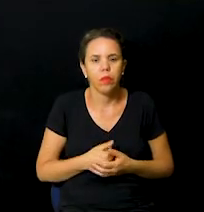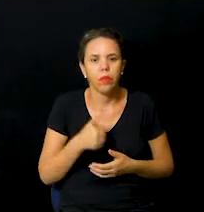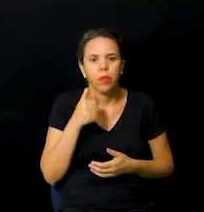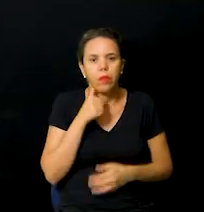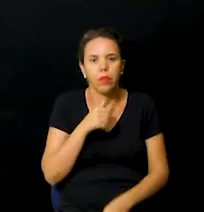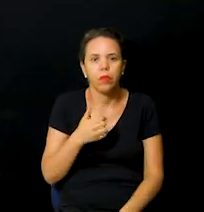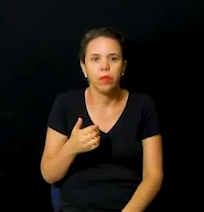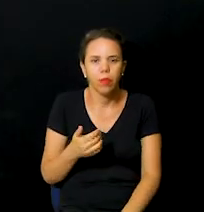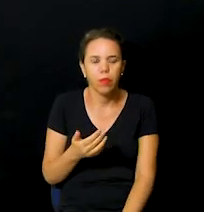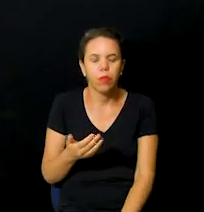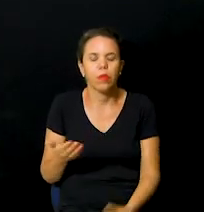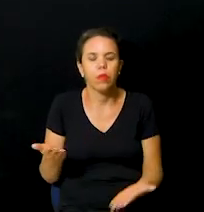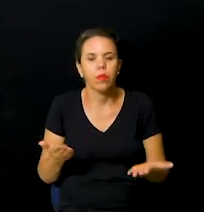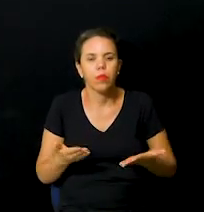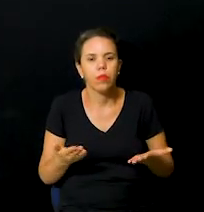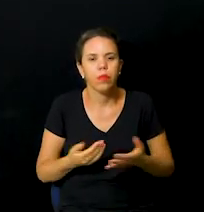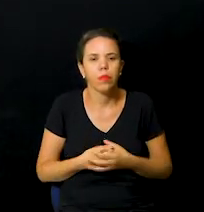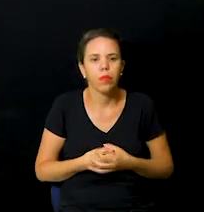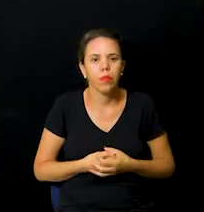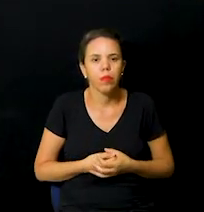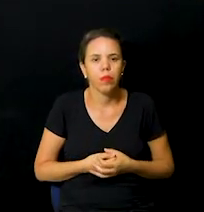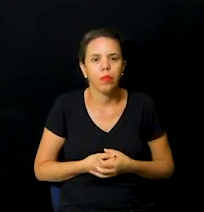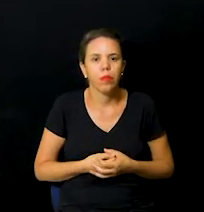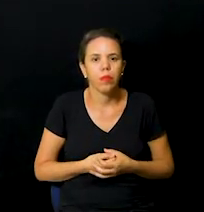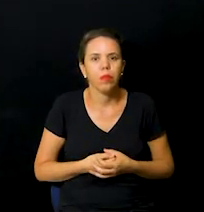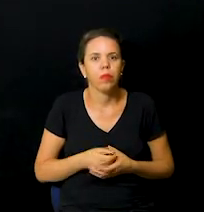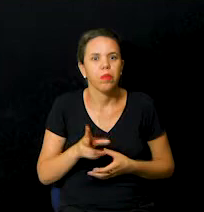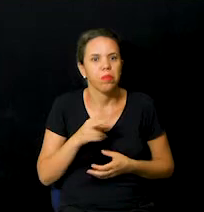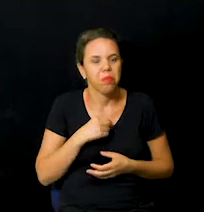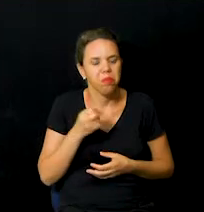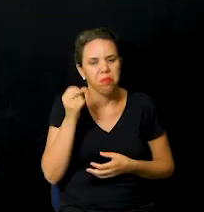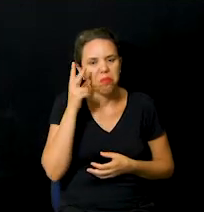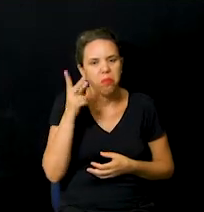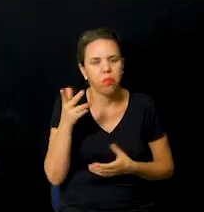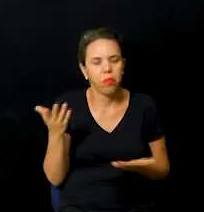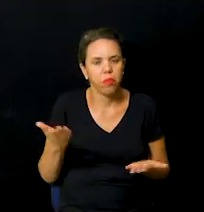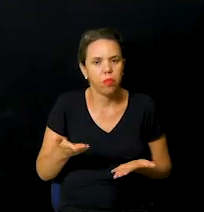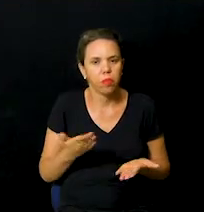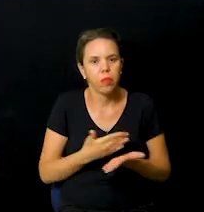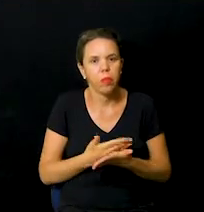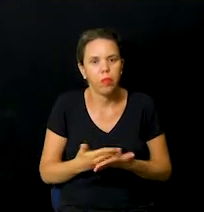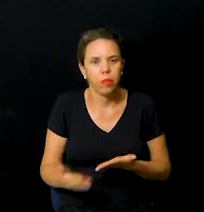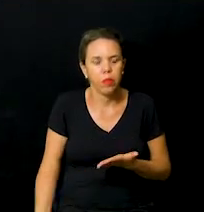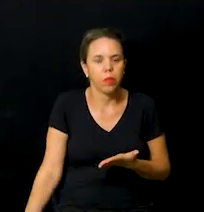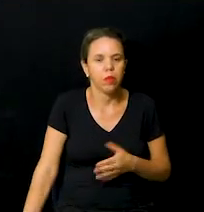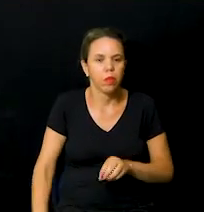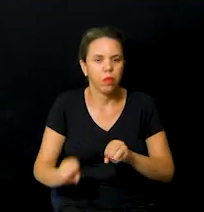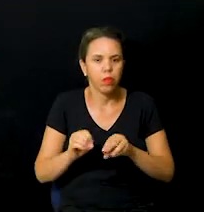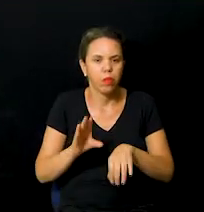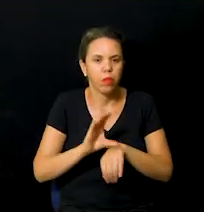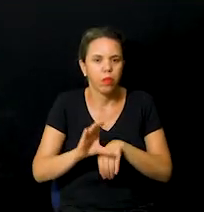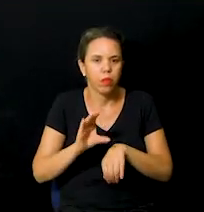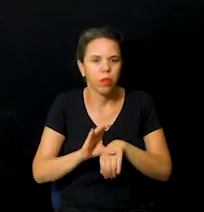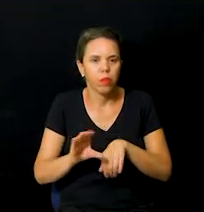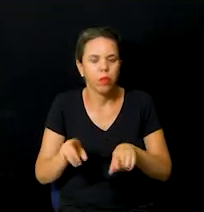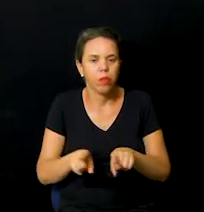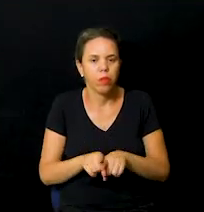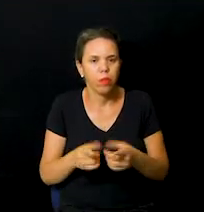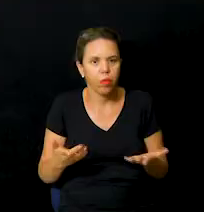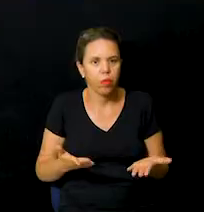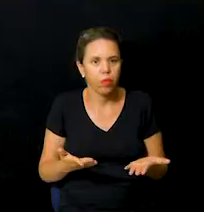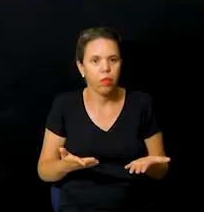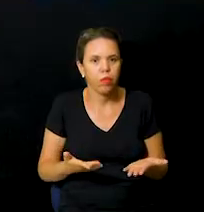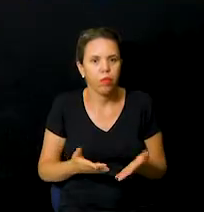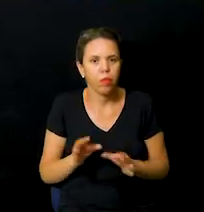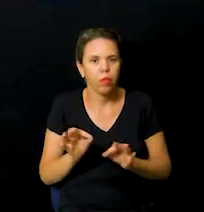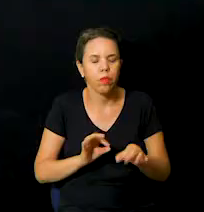contar. Ela agora, inclusive, olha só que sacada. Ela começou a ministrar cursos